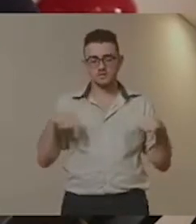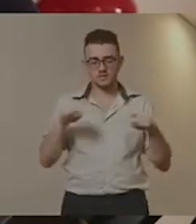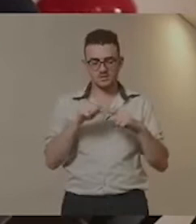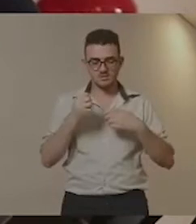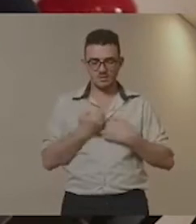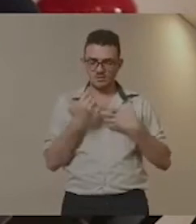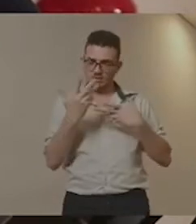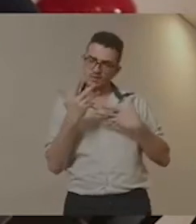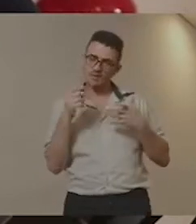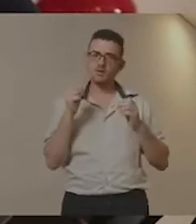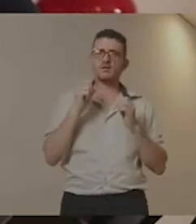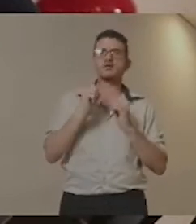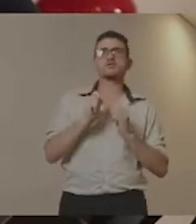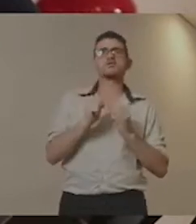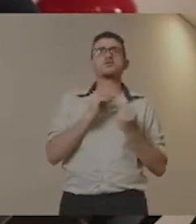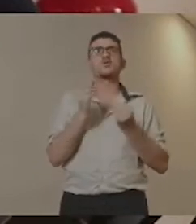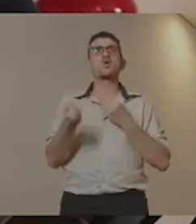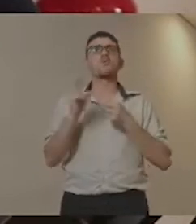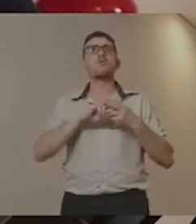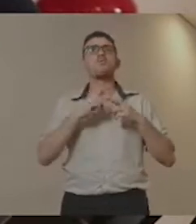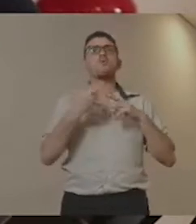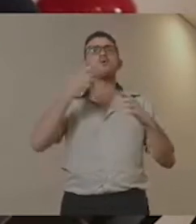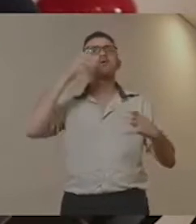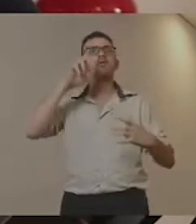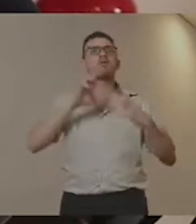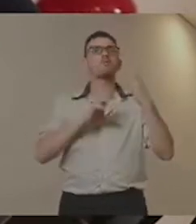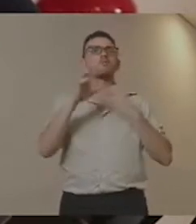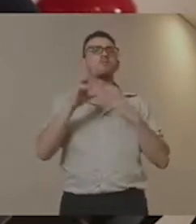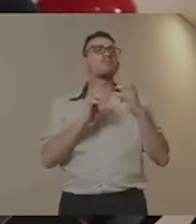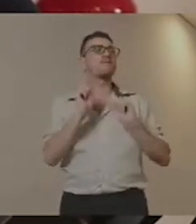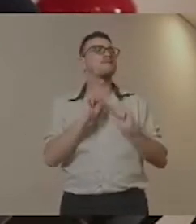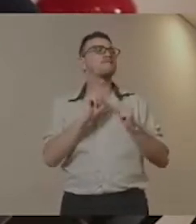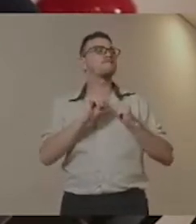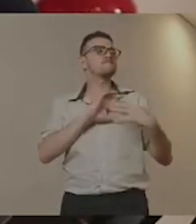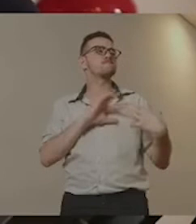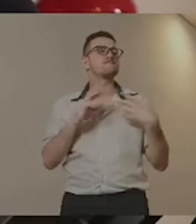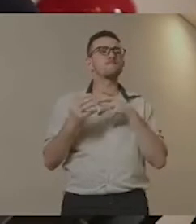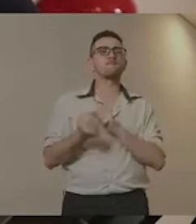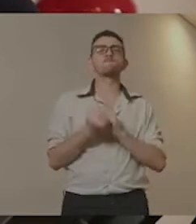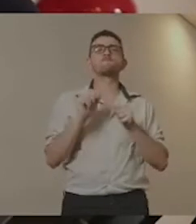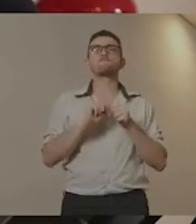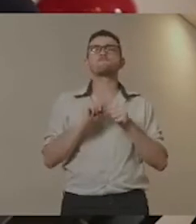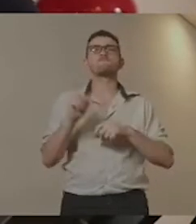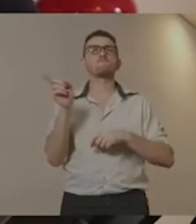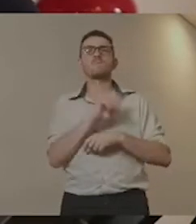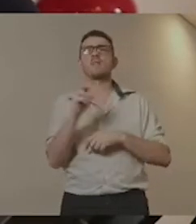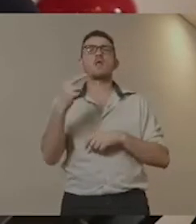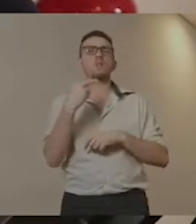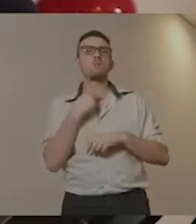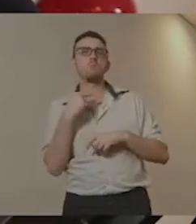tudo isso, e eles falavam, não pode ter, porque é tumulto. Eu ficava, gente, como assim? Não estou